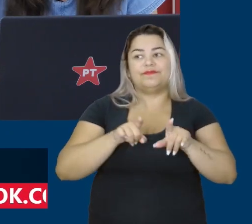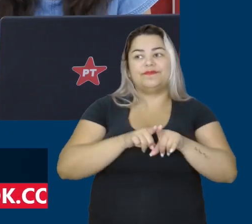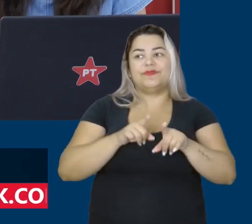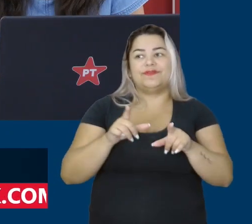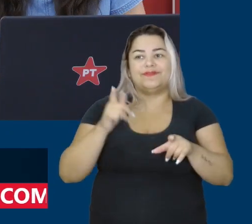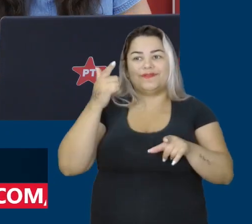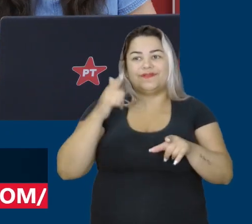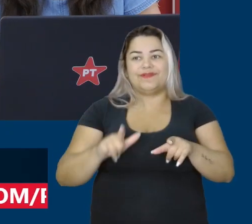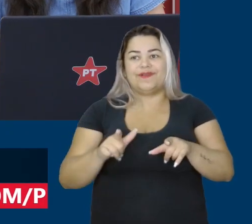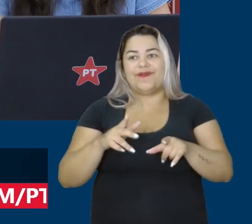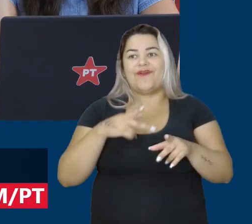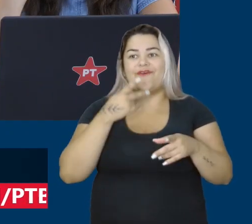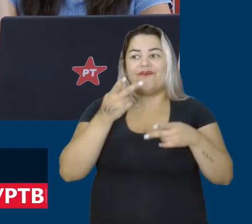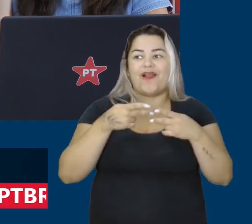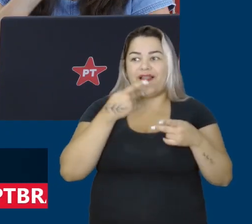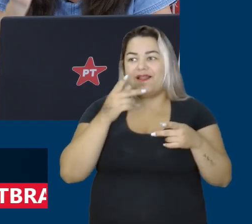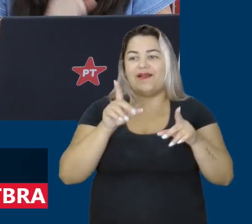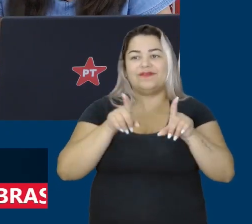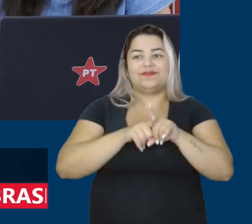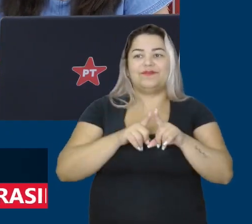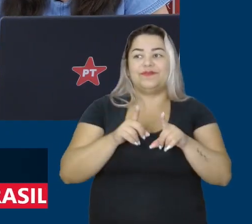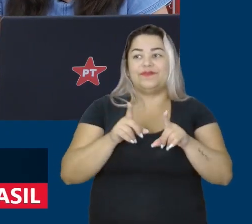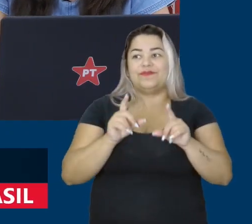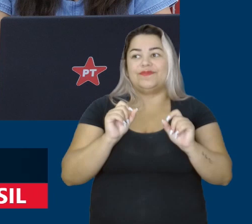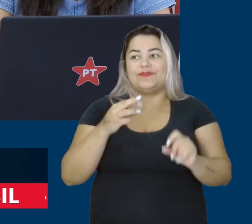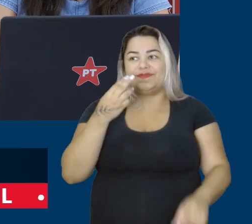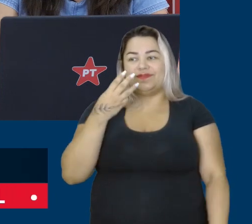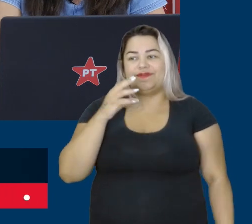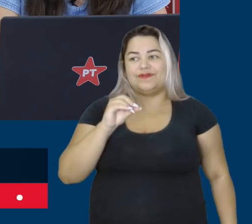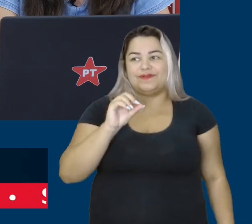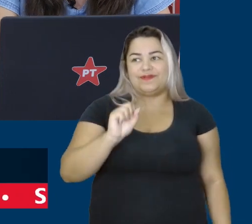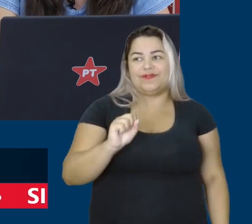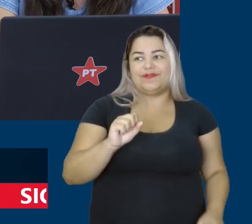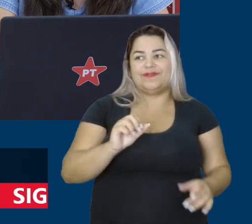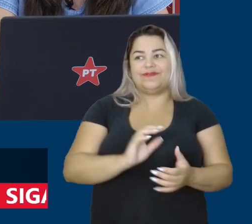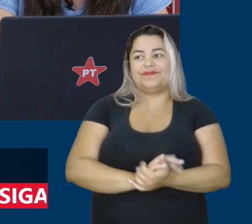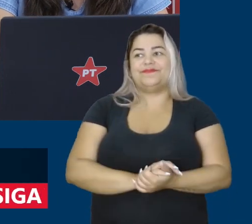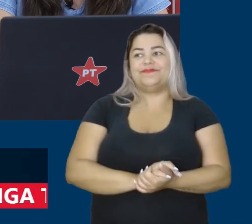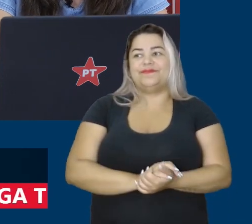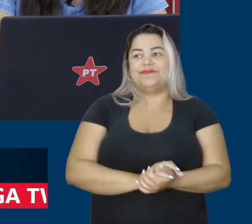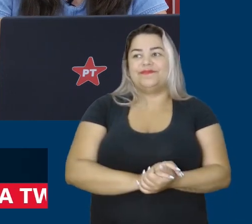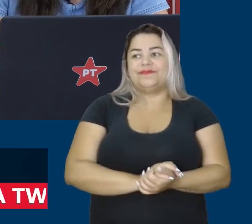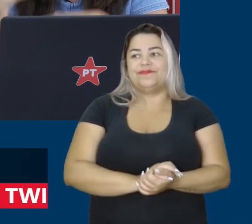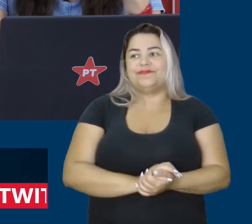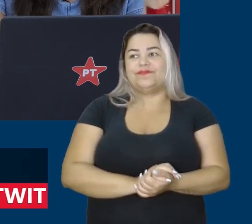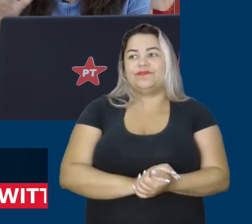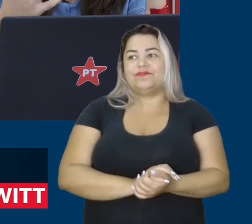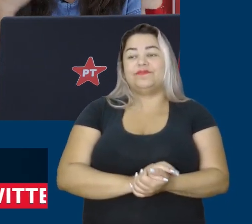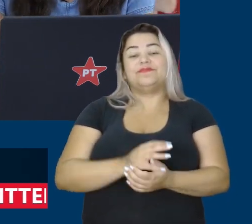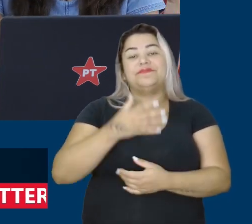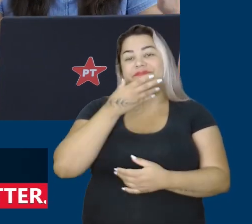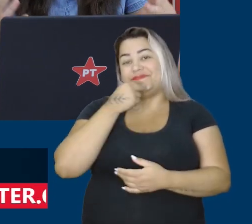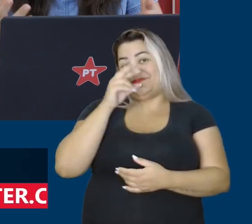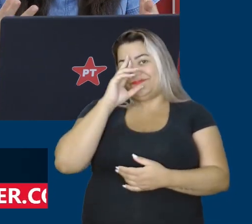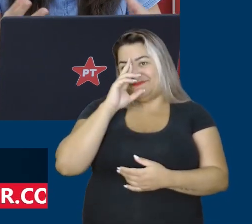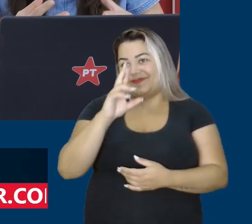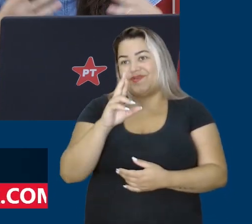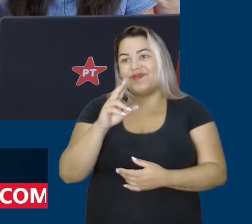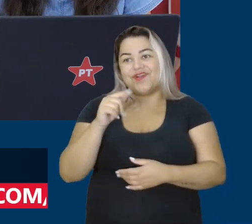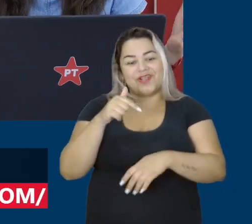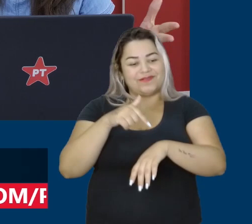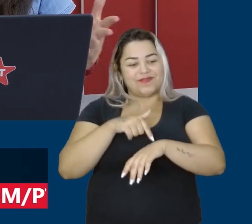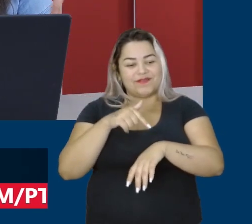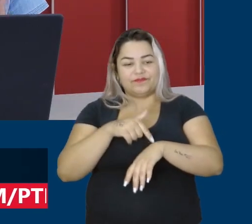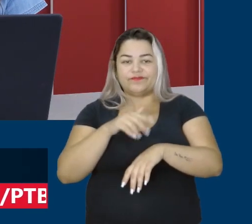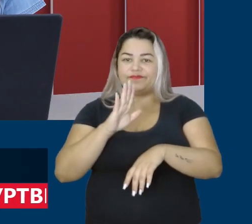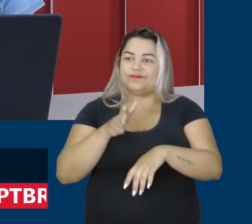aqui atropelar a mim mesmo. Não dei 30 segundos, não. O senhor que se colocou esse tempo aí, a